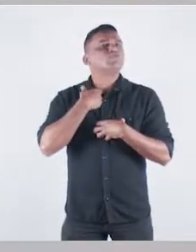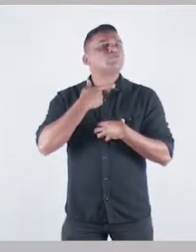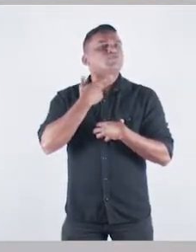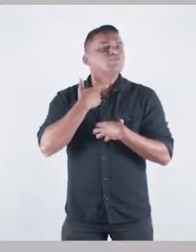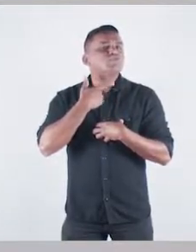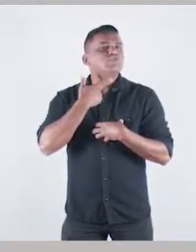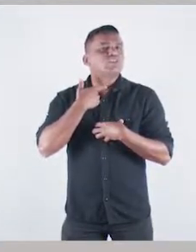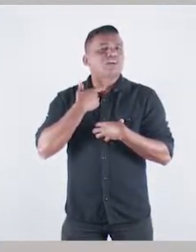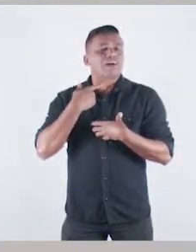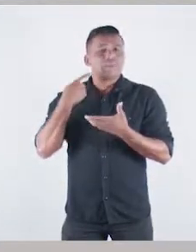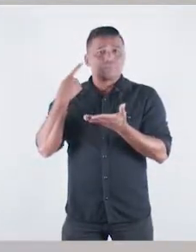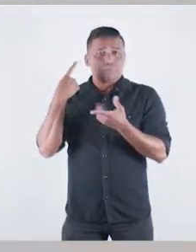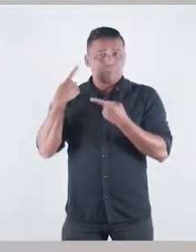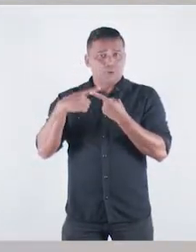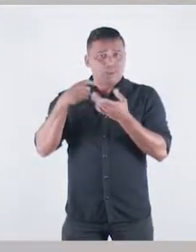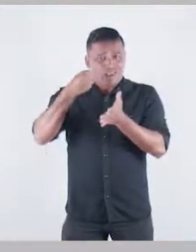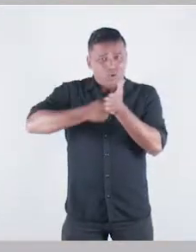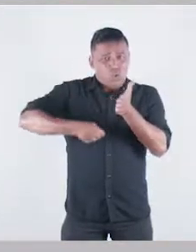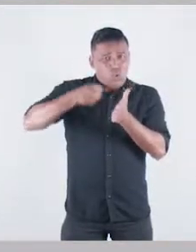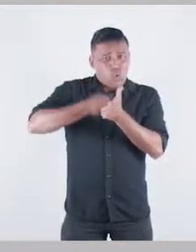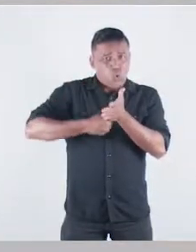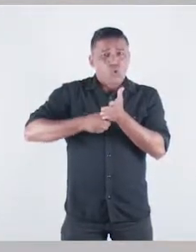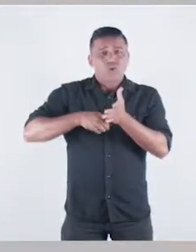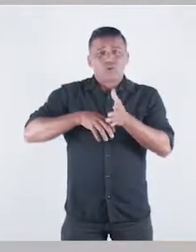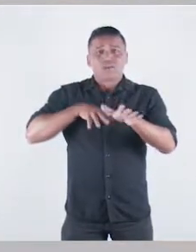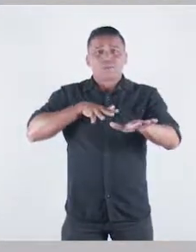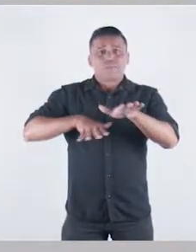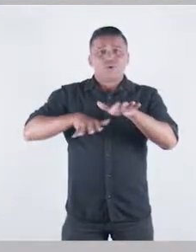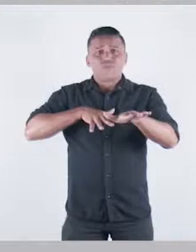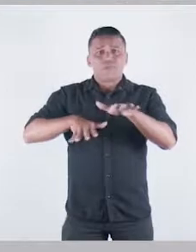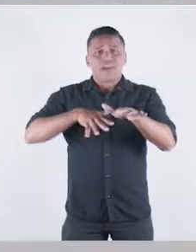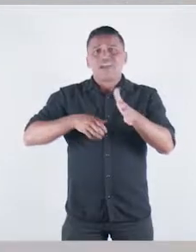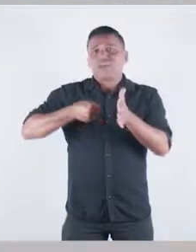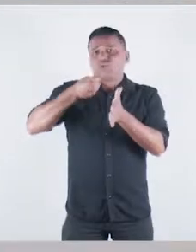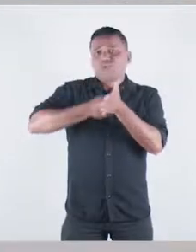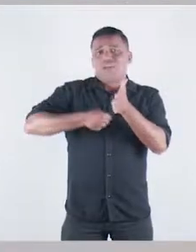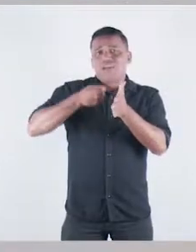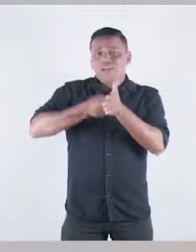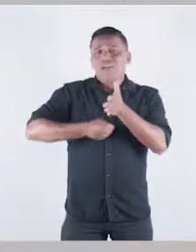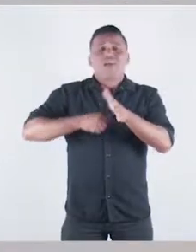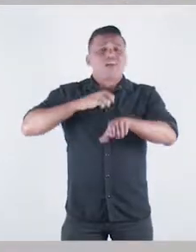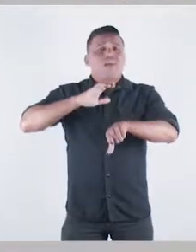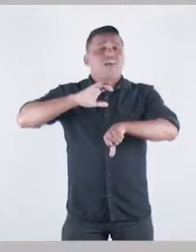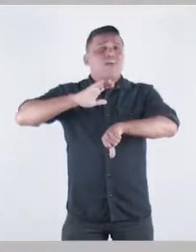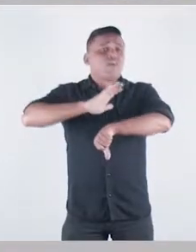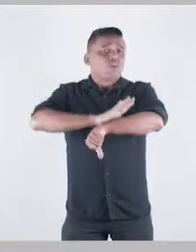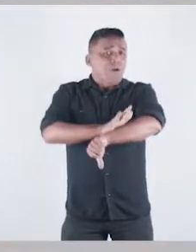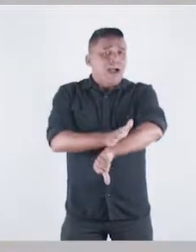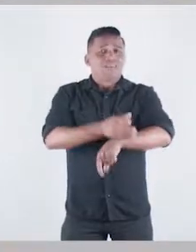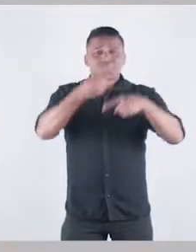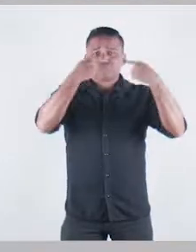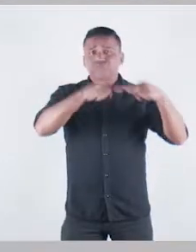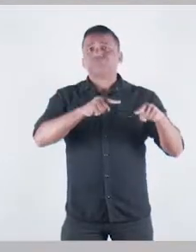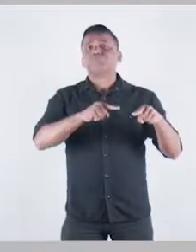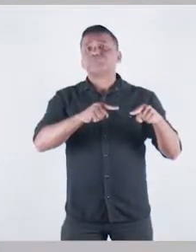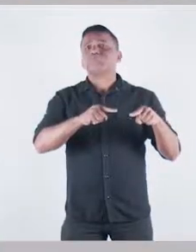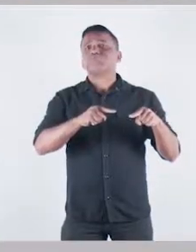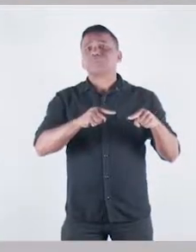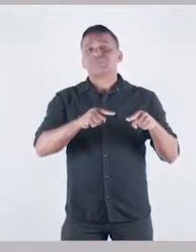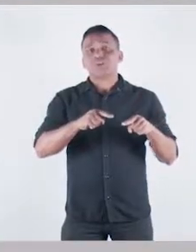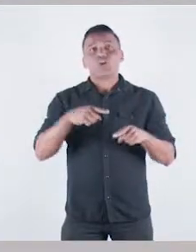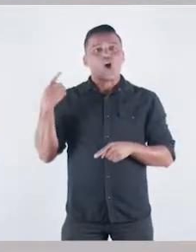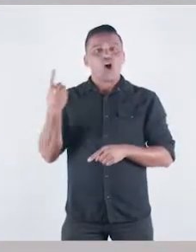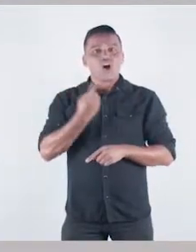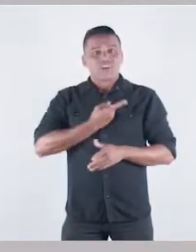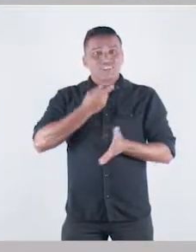luta do movimento negro era essencialmente uma luta de combate ao racismo, e, enquanto escritores, nós